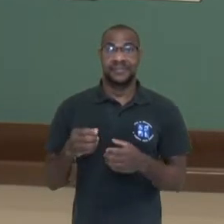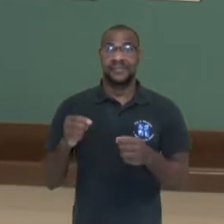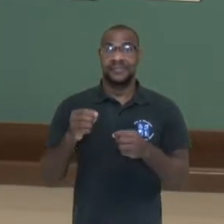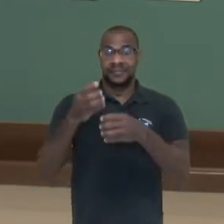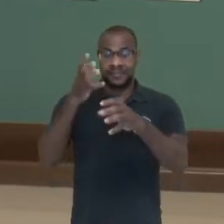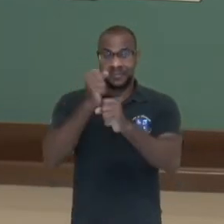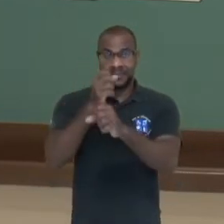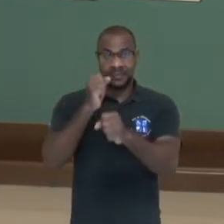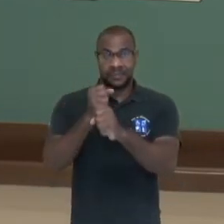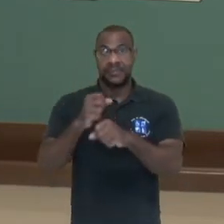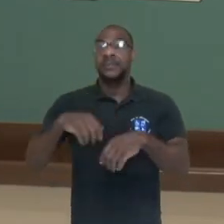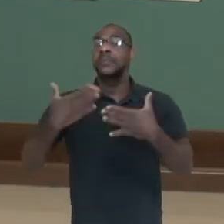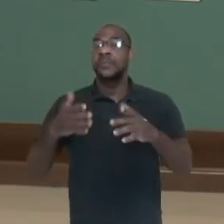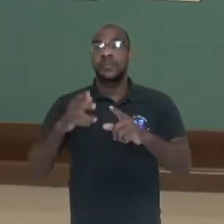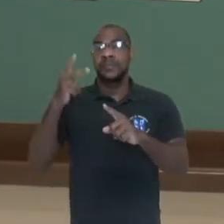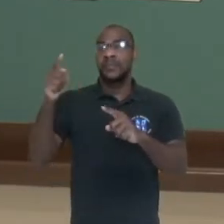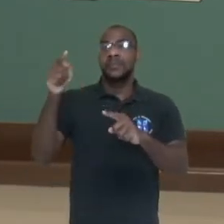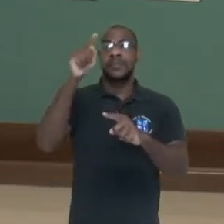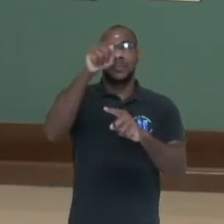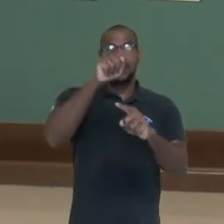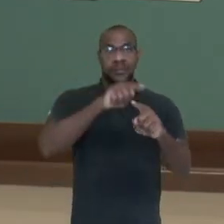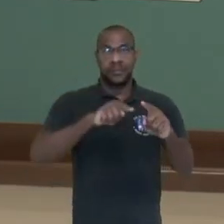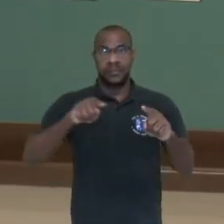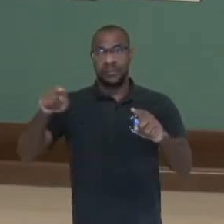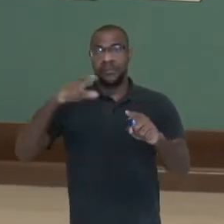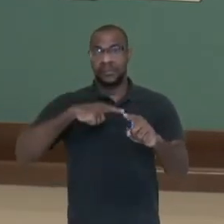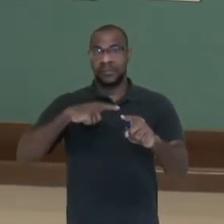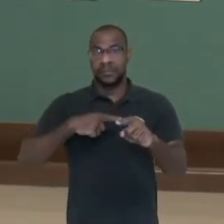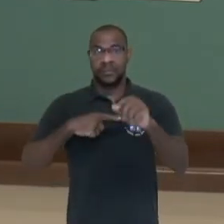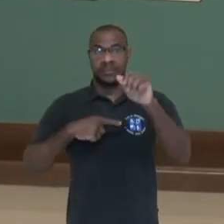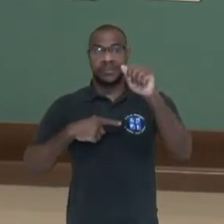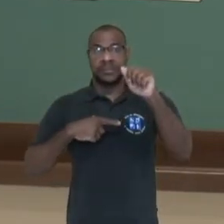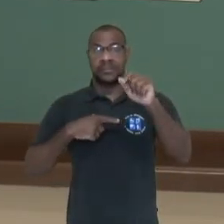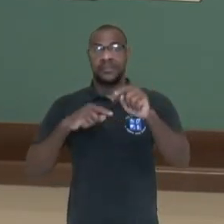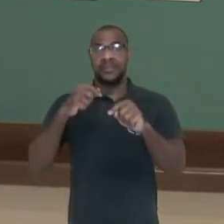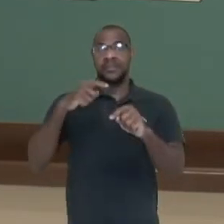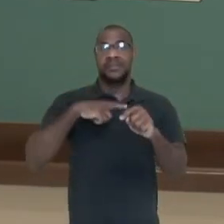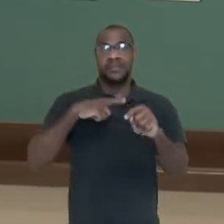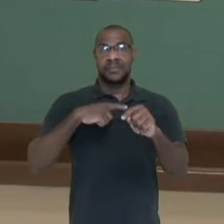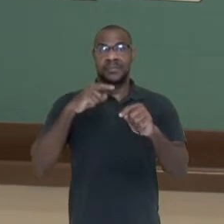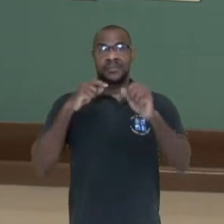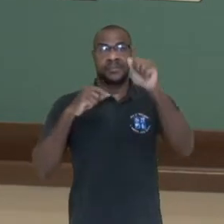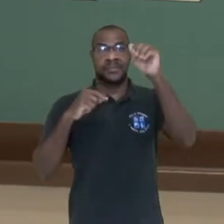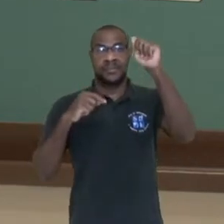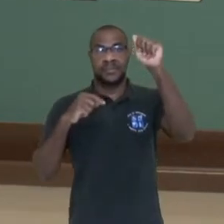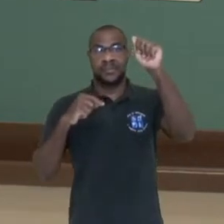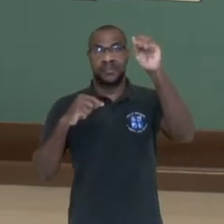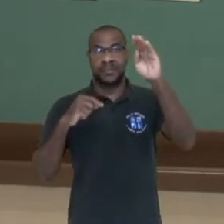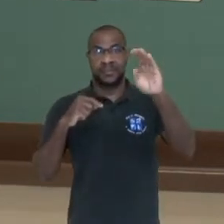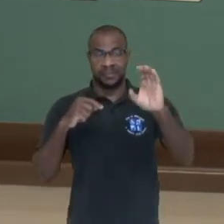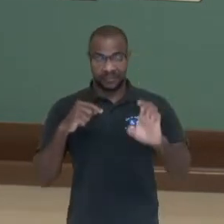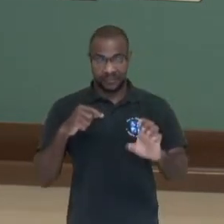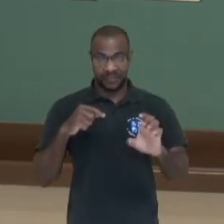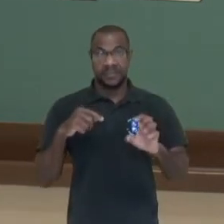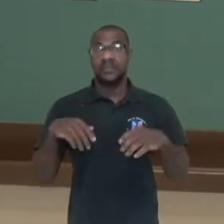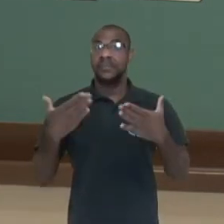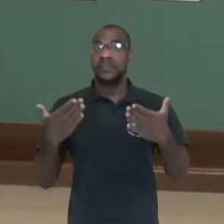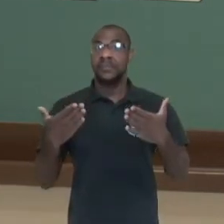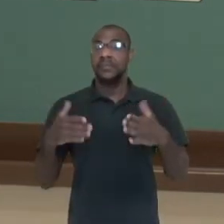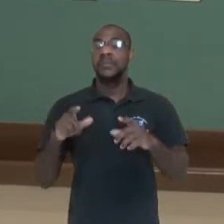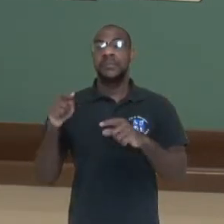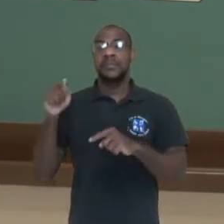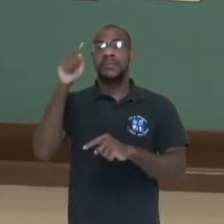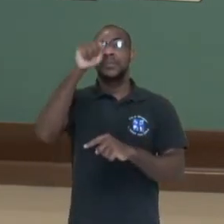Determine em qual quadrante estão os pontos abaixo. Então, aqui eu listei 4 pontos e você vai me dizer em qual